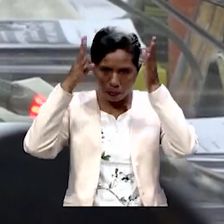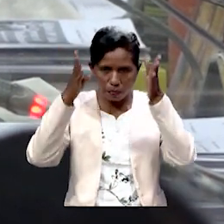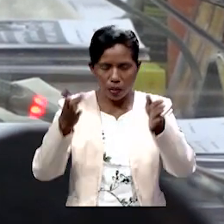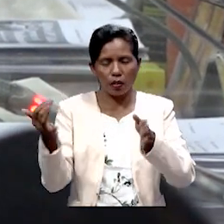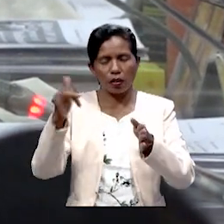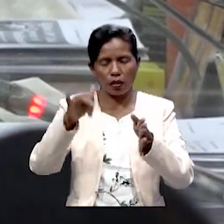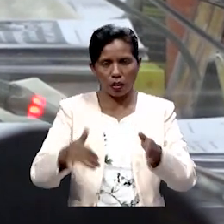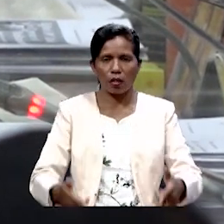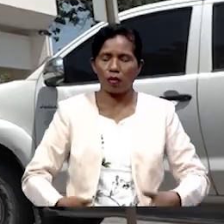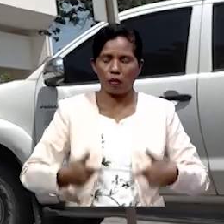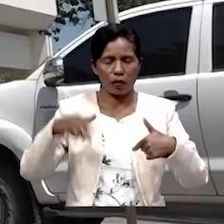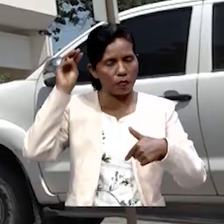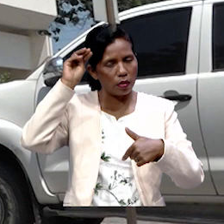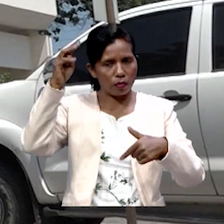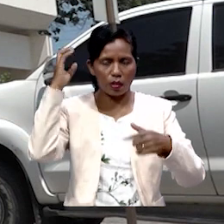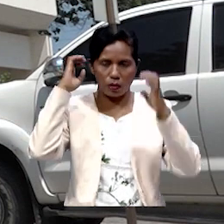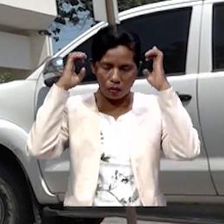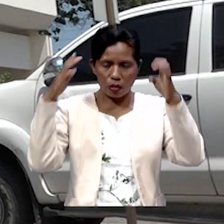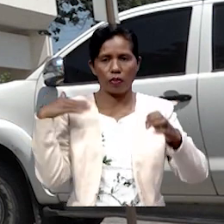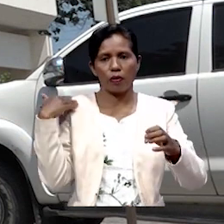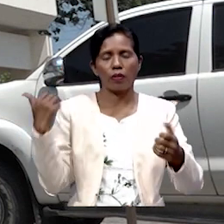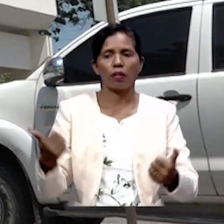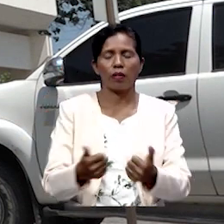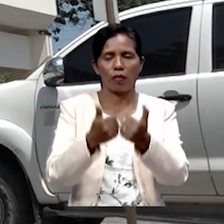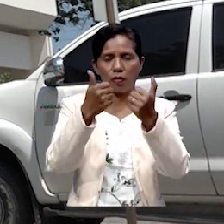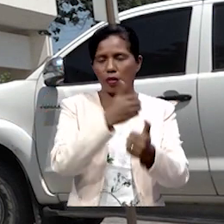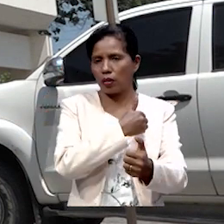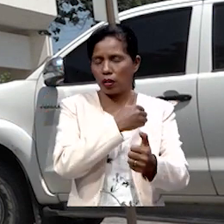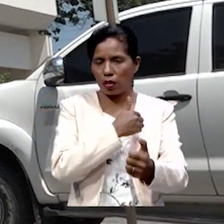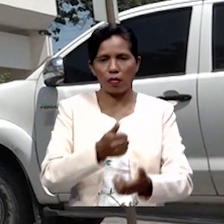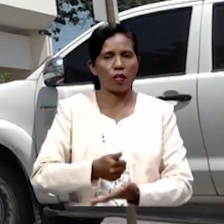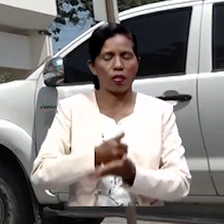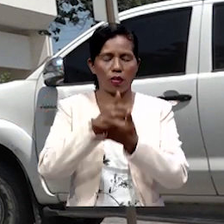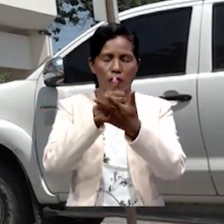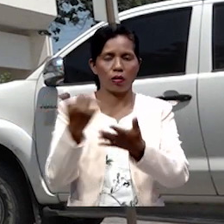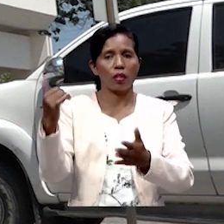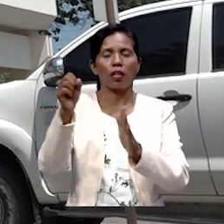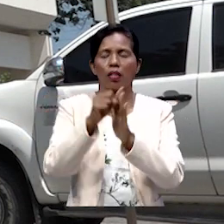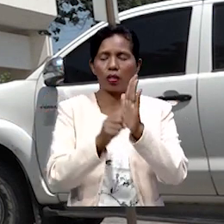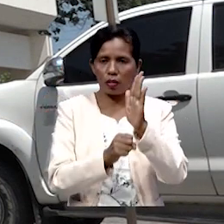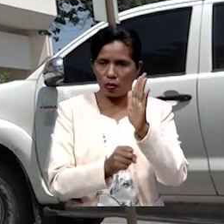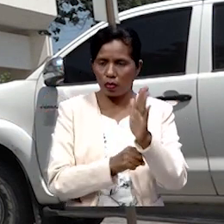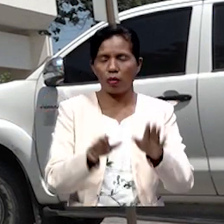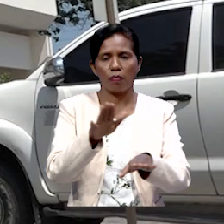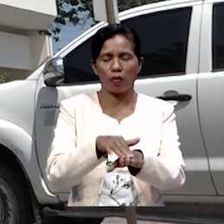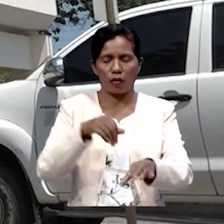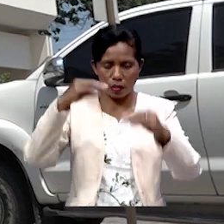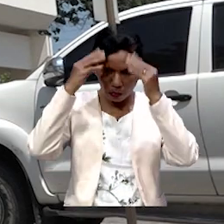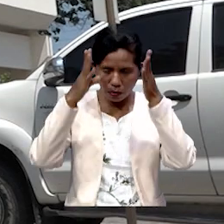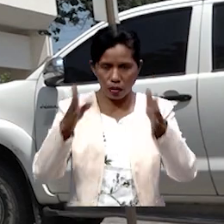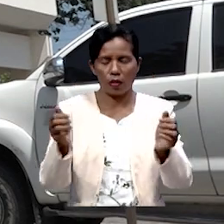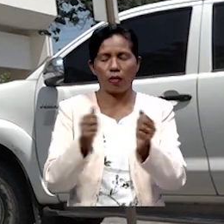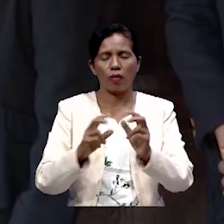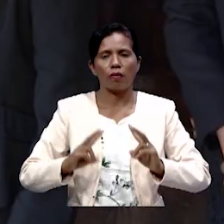nebe Ministério da Educação, Juventude e Desporto, se da resolve Sirania estatuto, mebe recruta tam professor